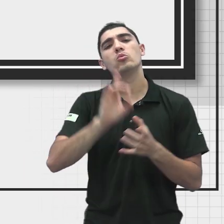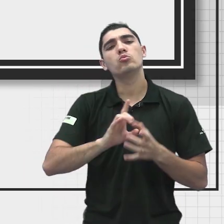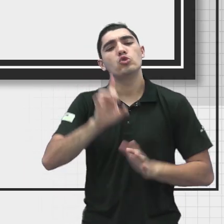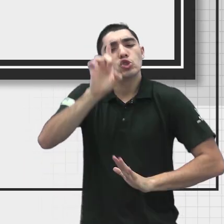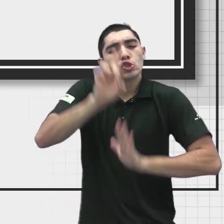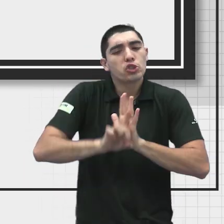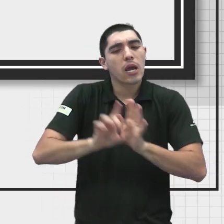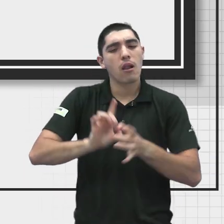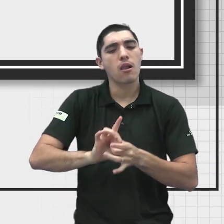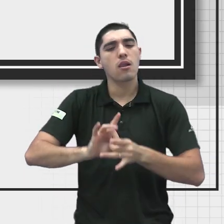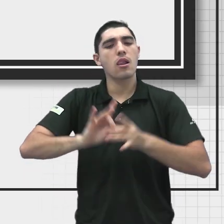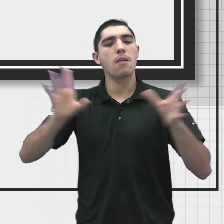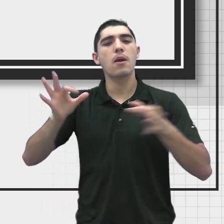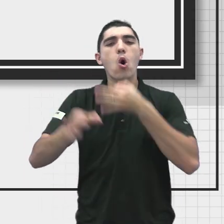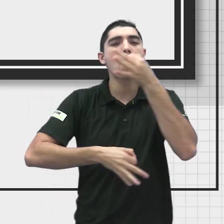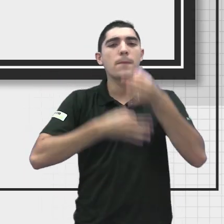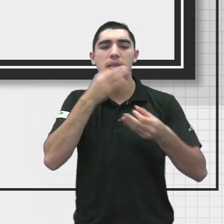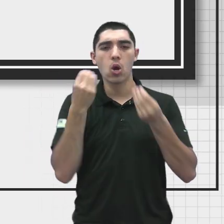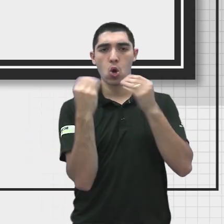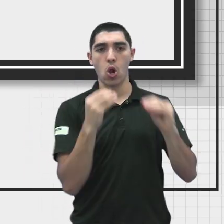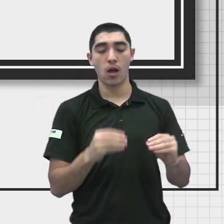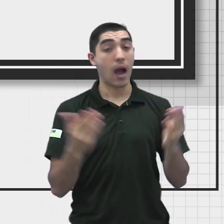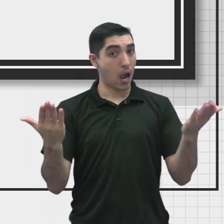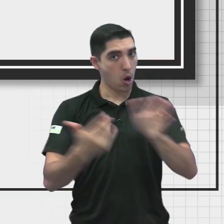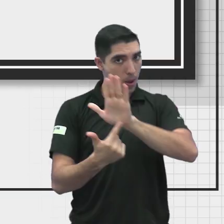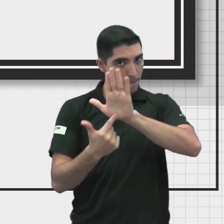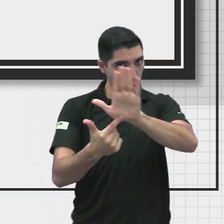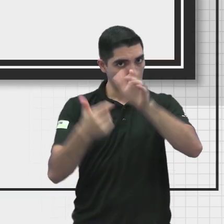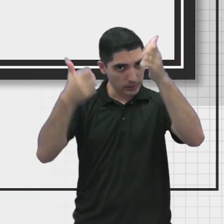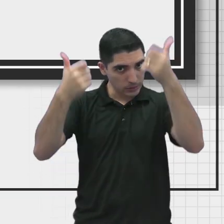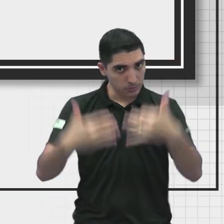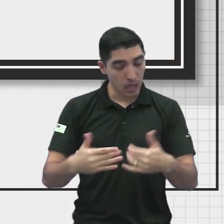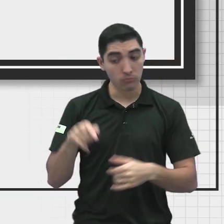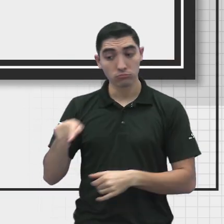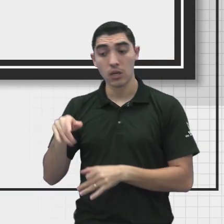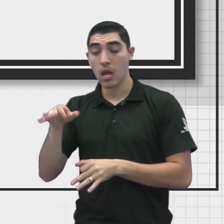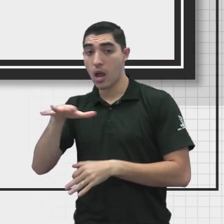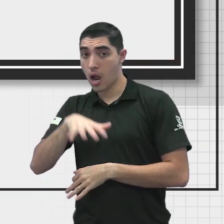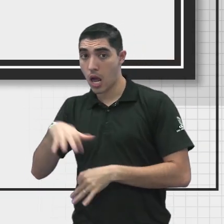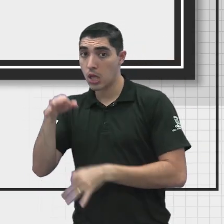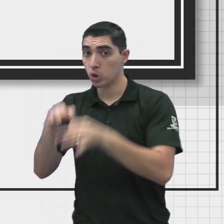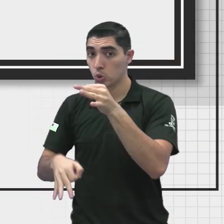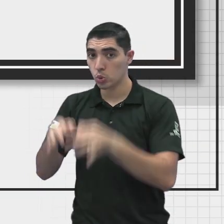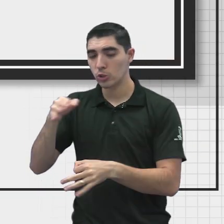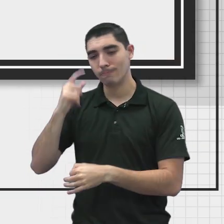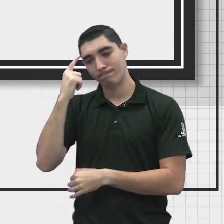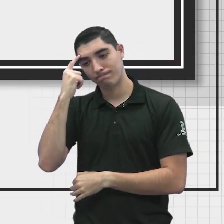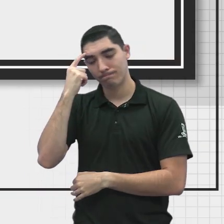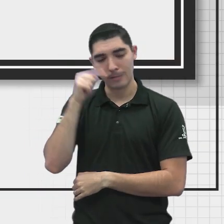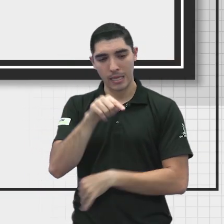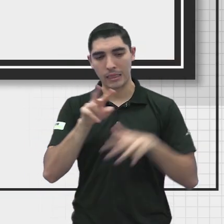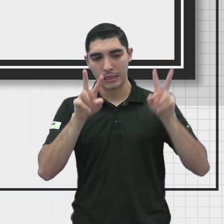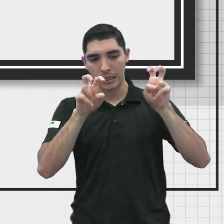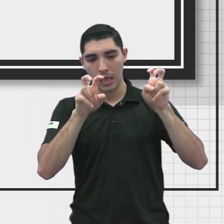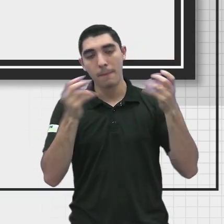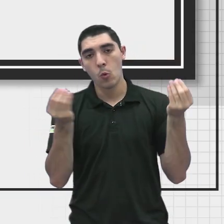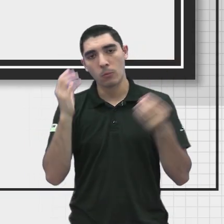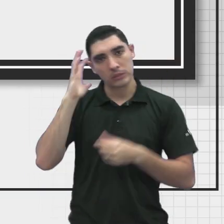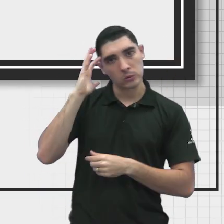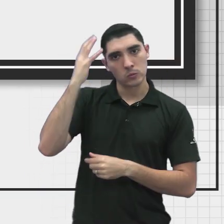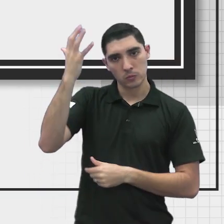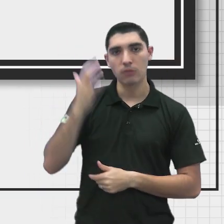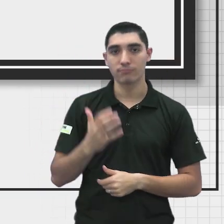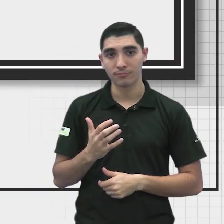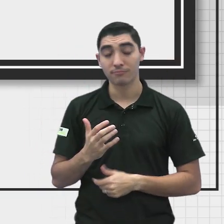de expressão? A partir de agora, a gente te ajuda a entender o que a justiça tem decidido sobre esse tema cada vez